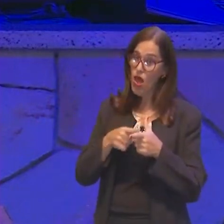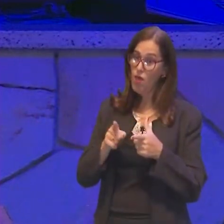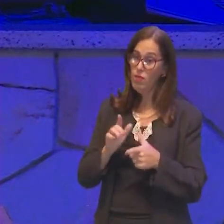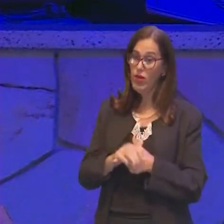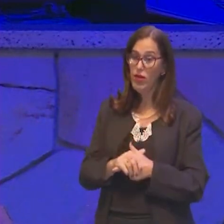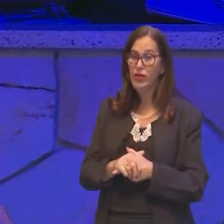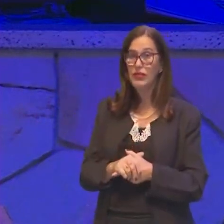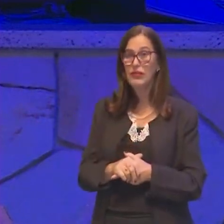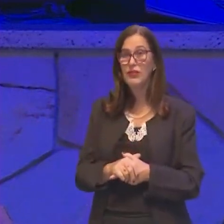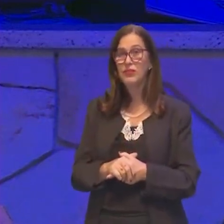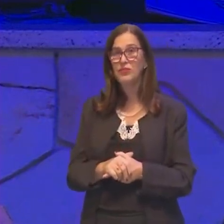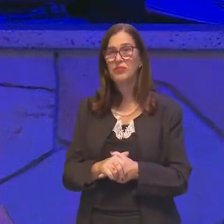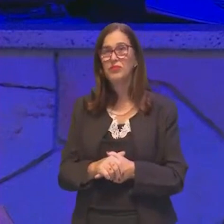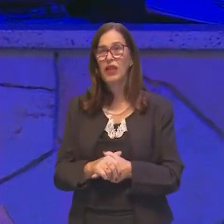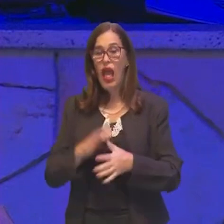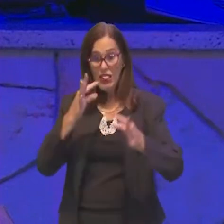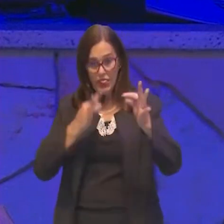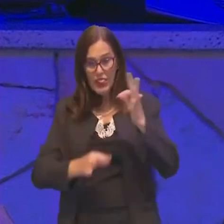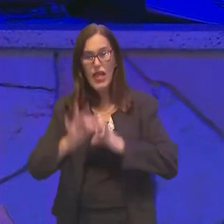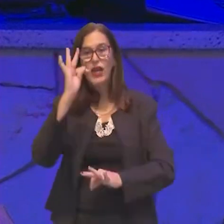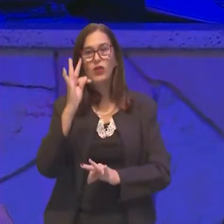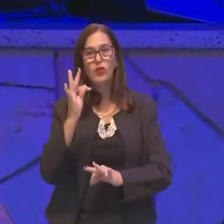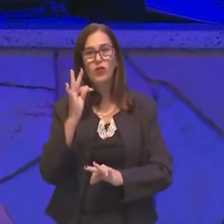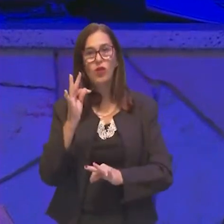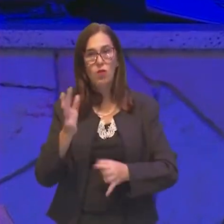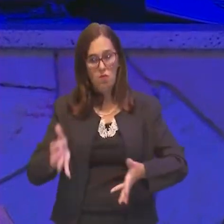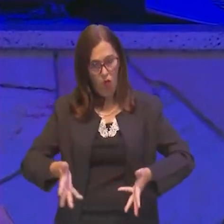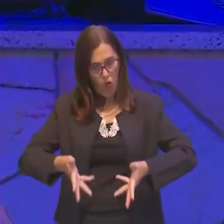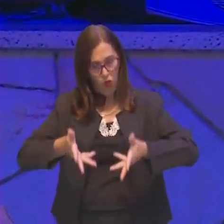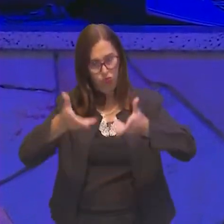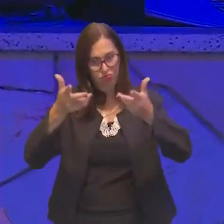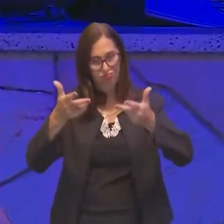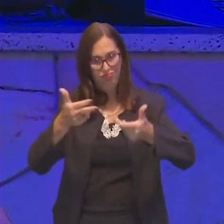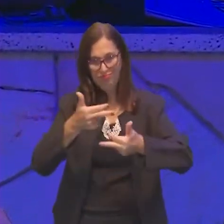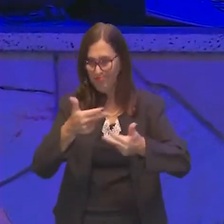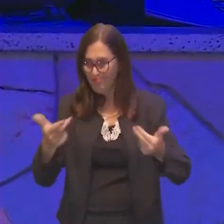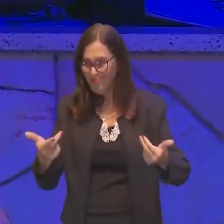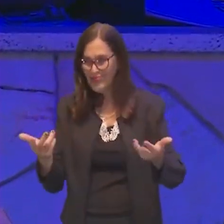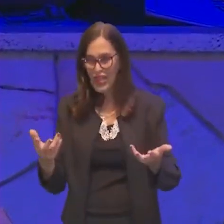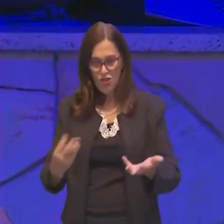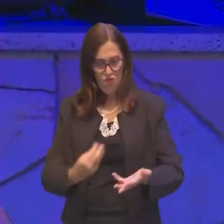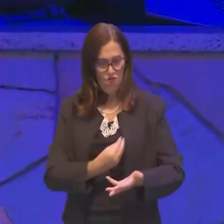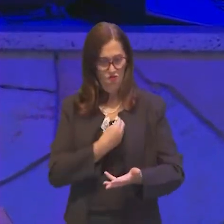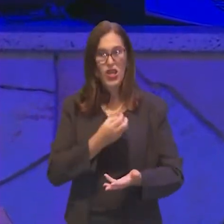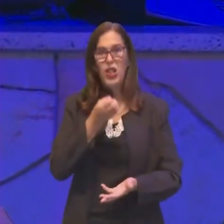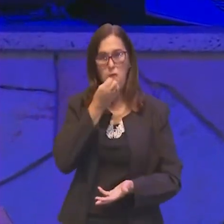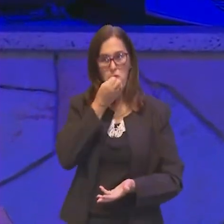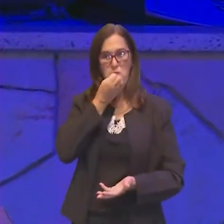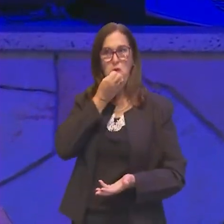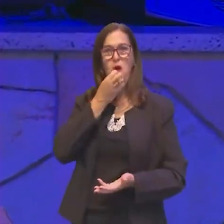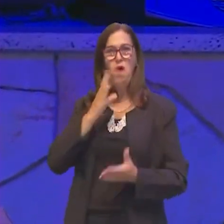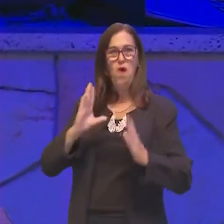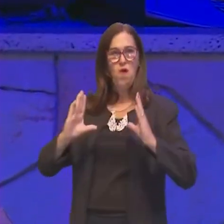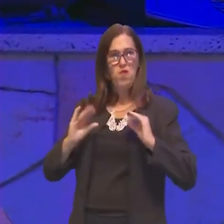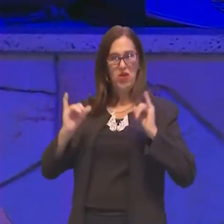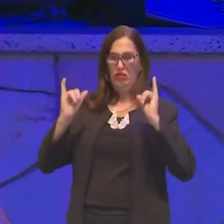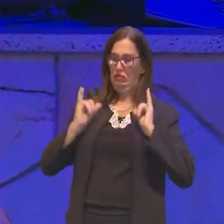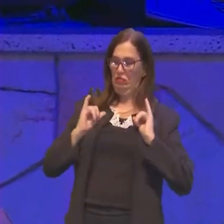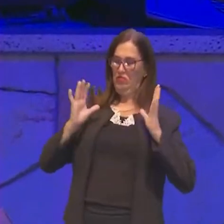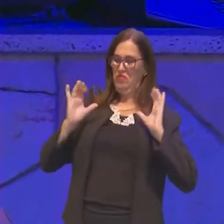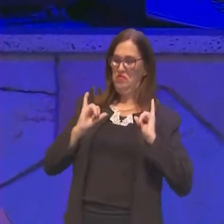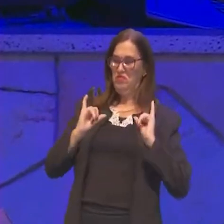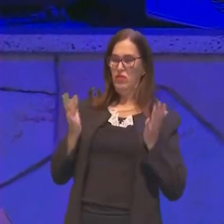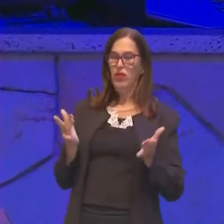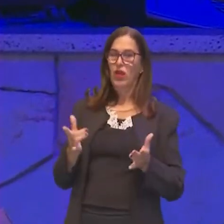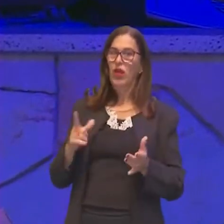que essa tecnologia que produz riqueza e produz vida boa, no sentido de comodidade,